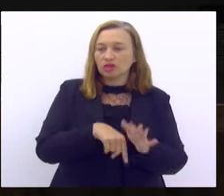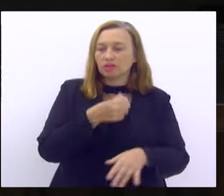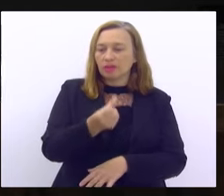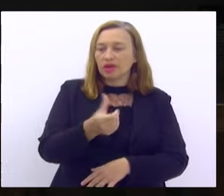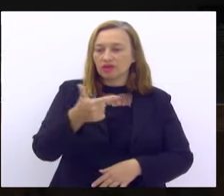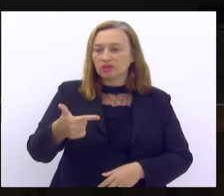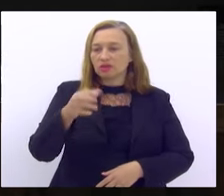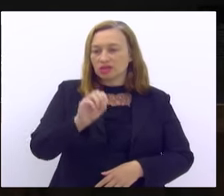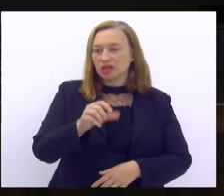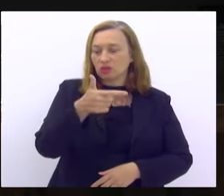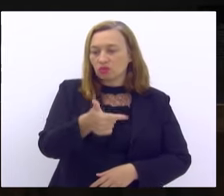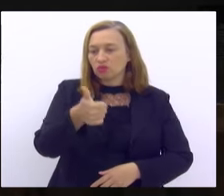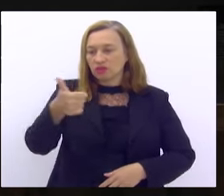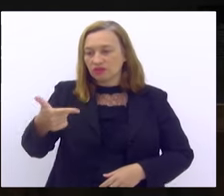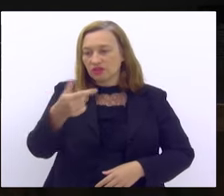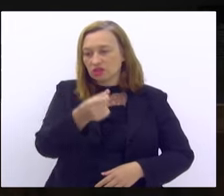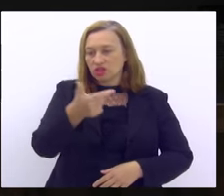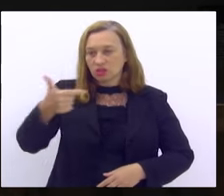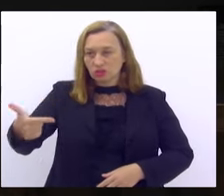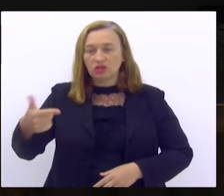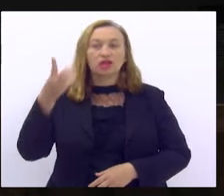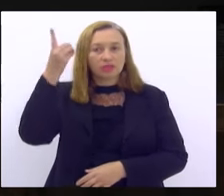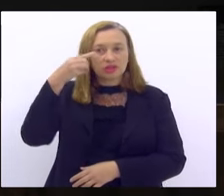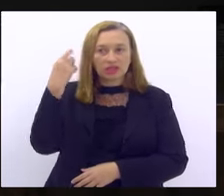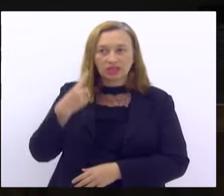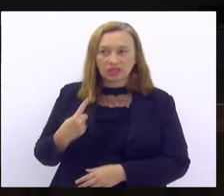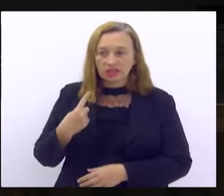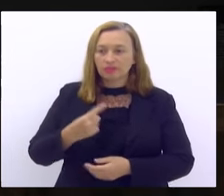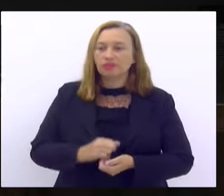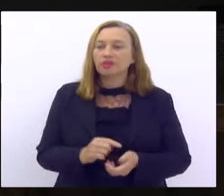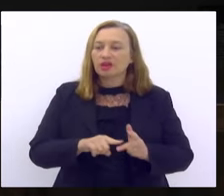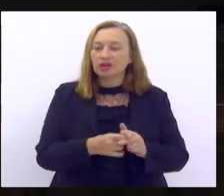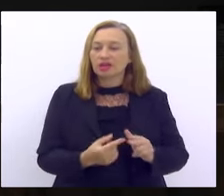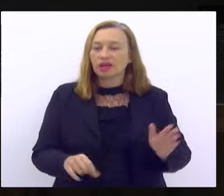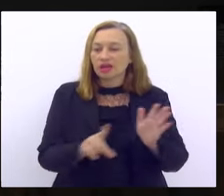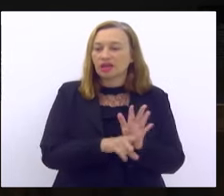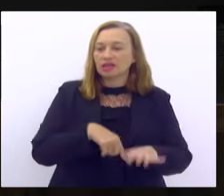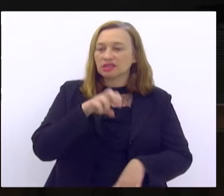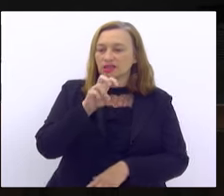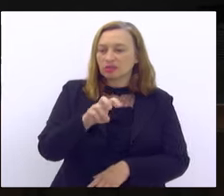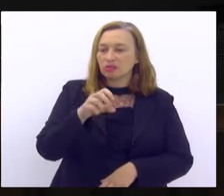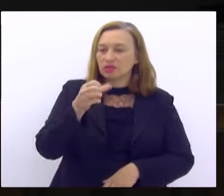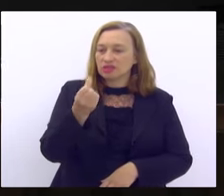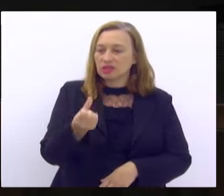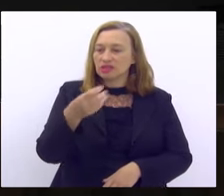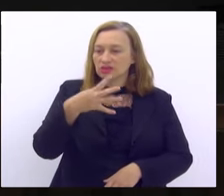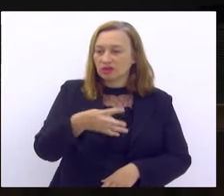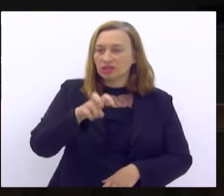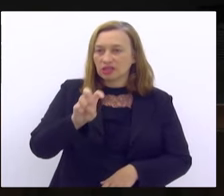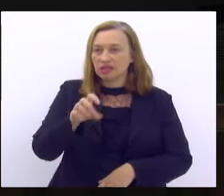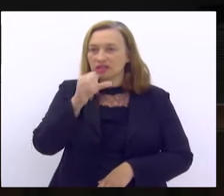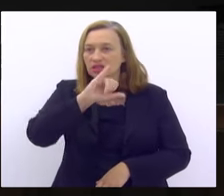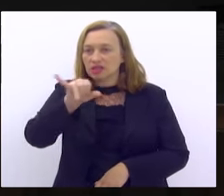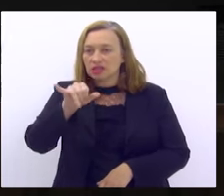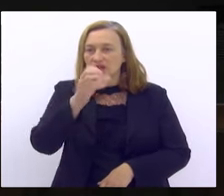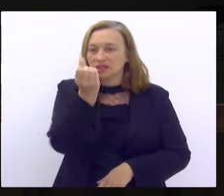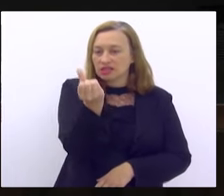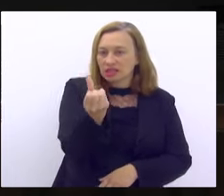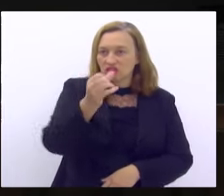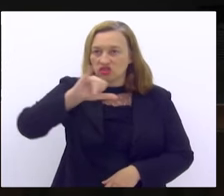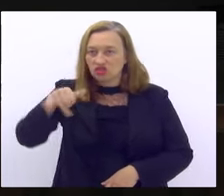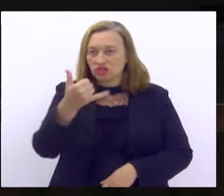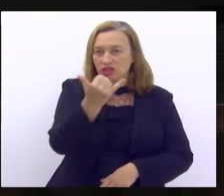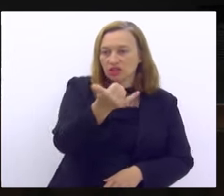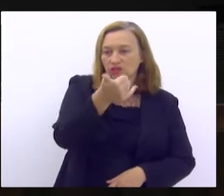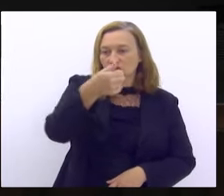6201 de 22, de autoria da deputada Dani Monteiro, que altera a lei 5.645, de 6 de janeiro de 2010,